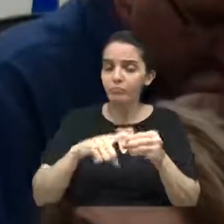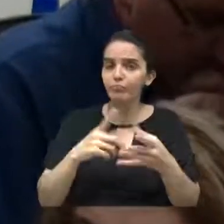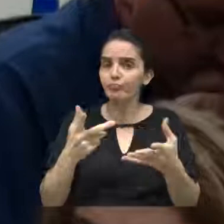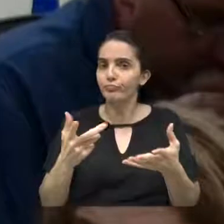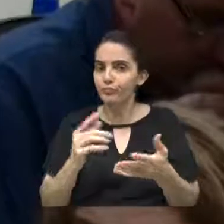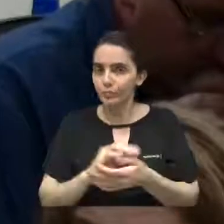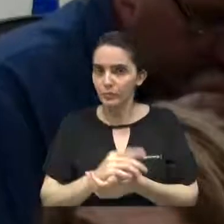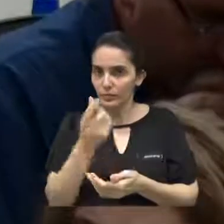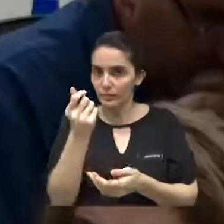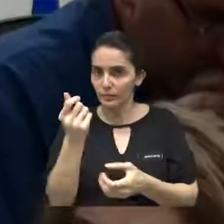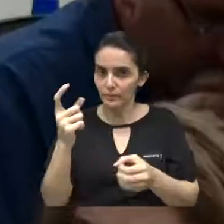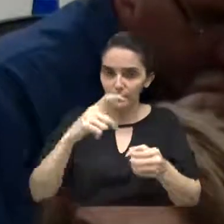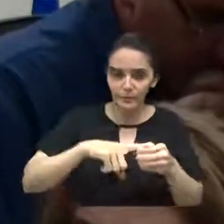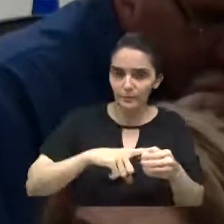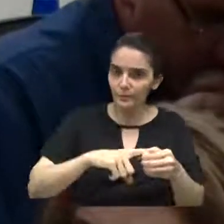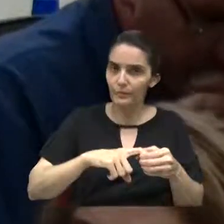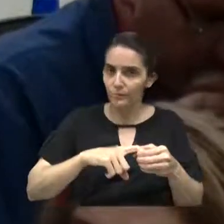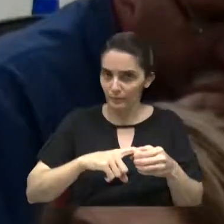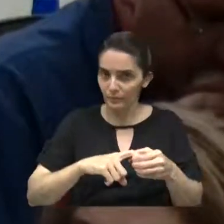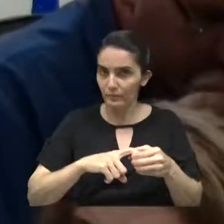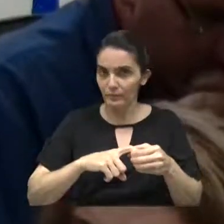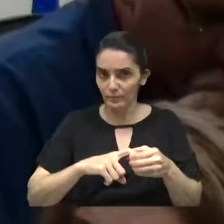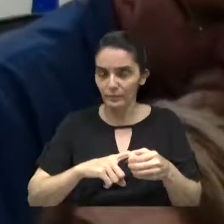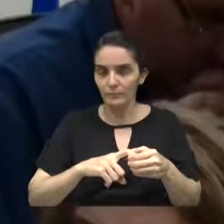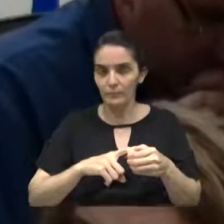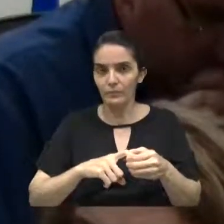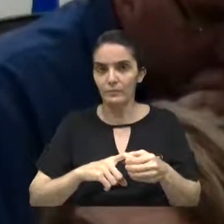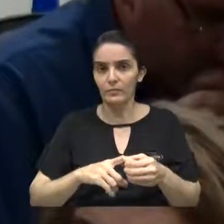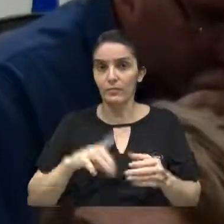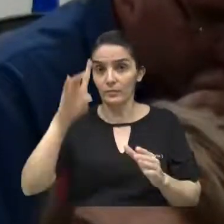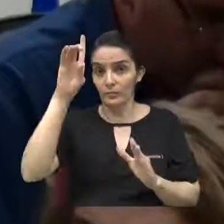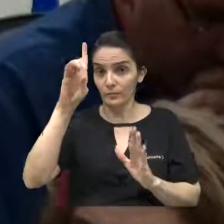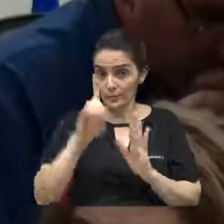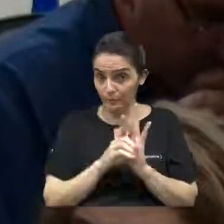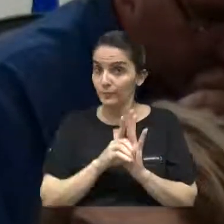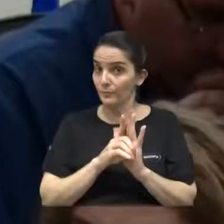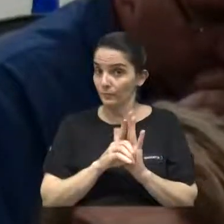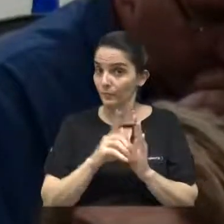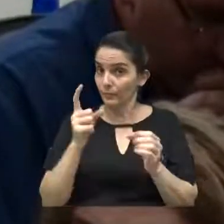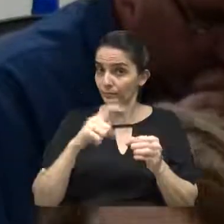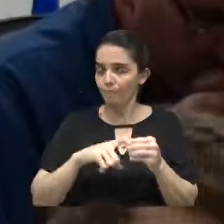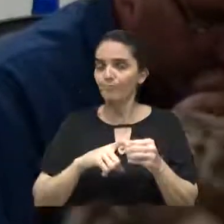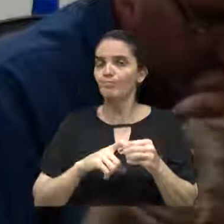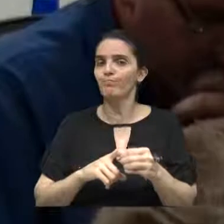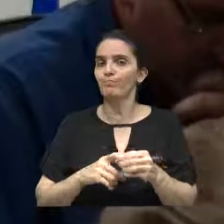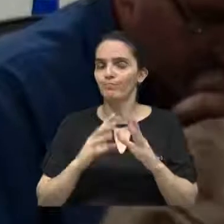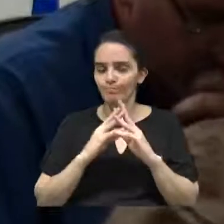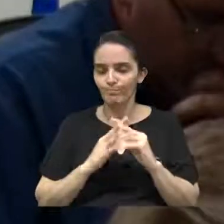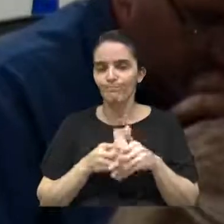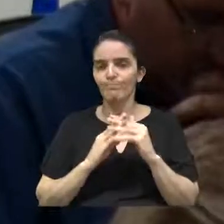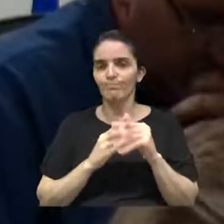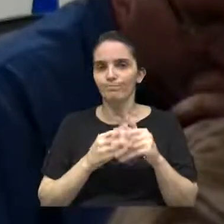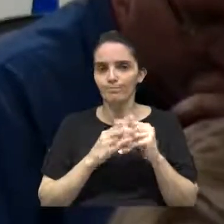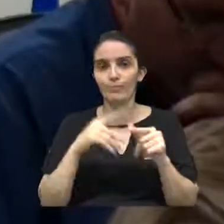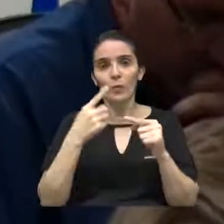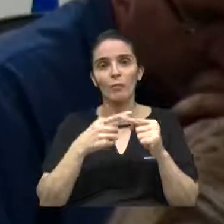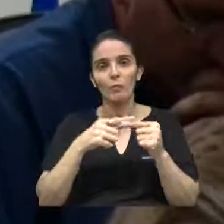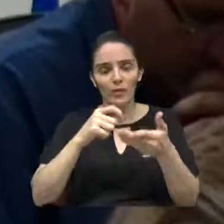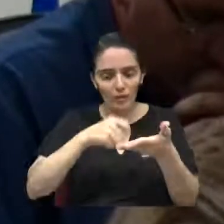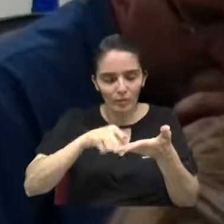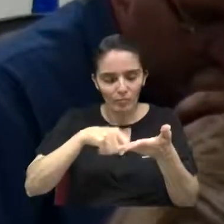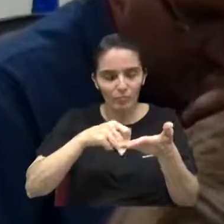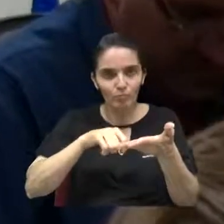ter o seu dinheiro de volta, o seu dinheiro de seu direito de volta, vai ser muito complicado, porque ela assinou, ela